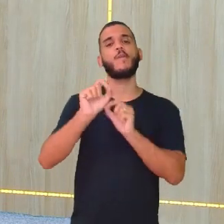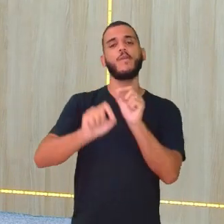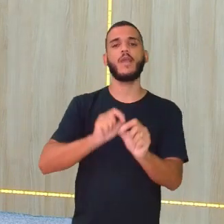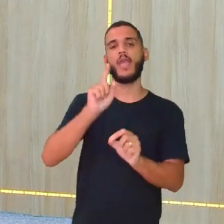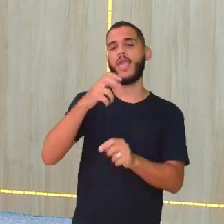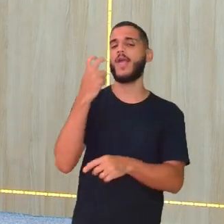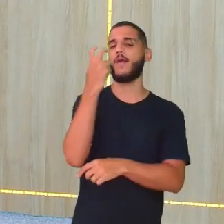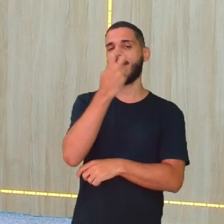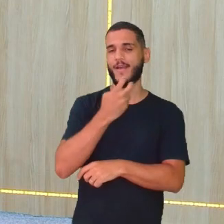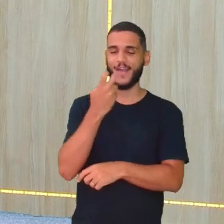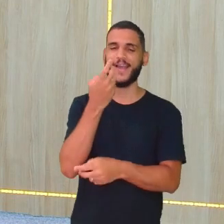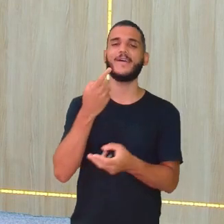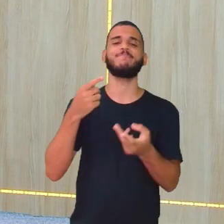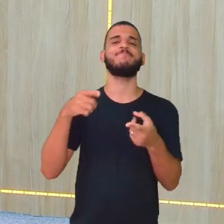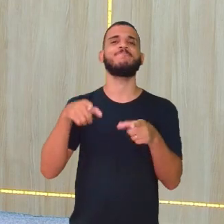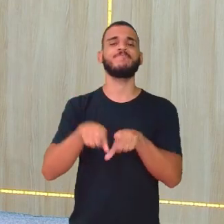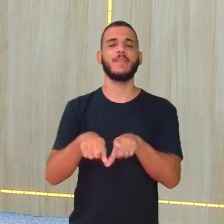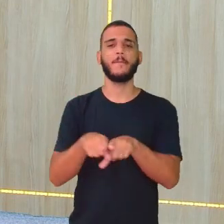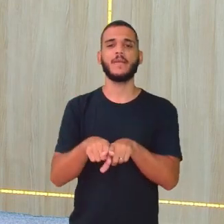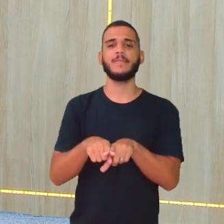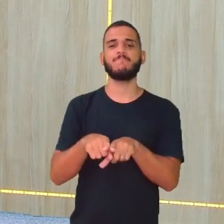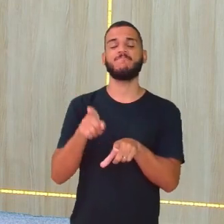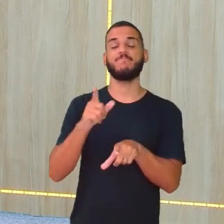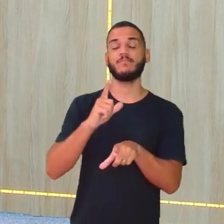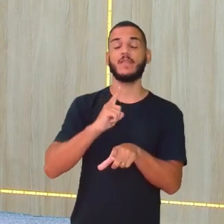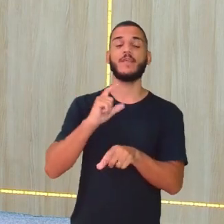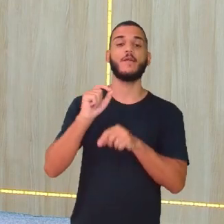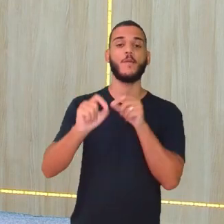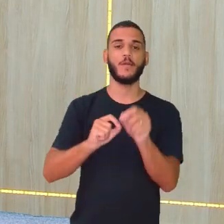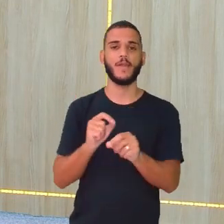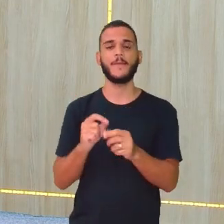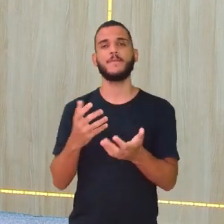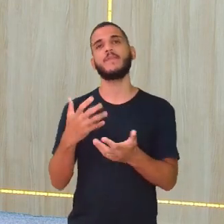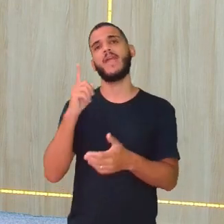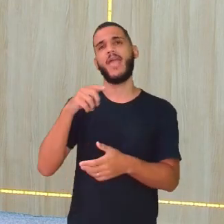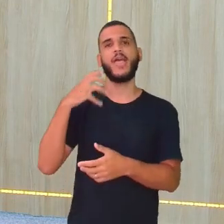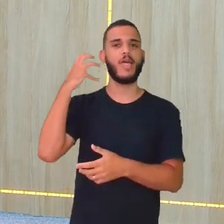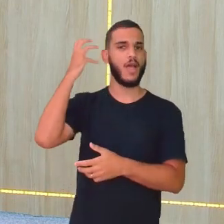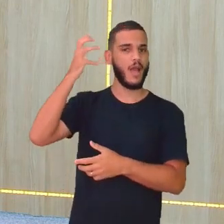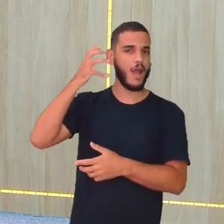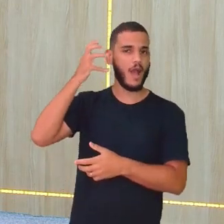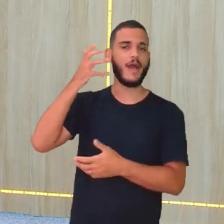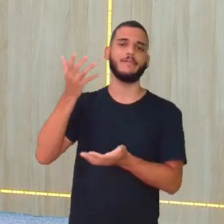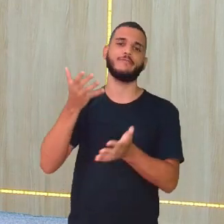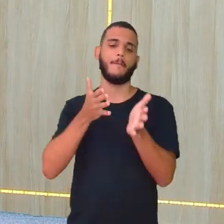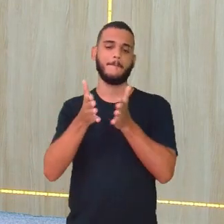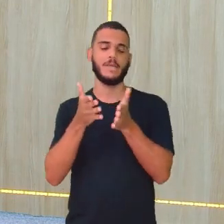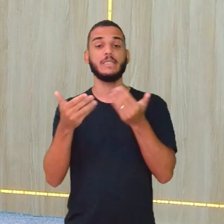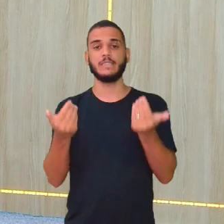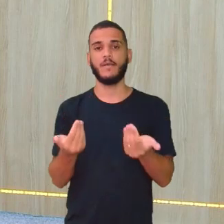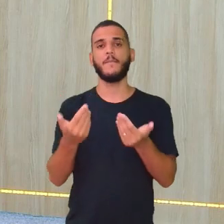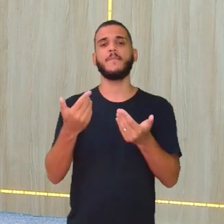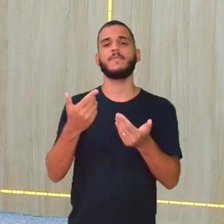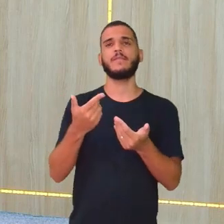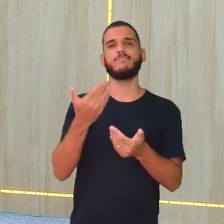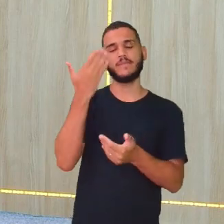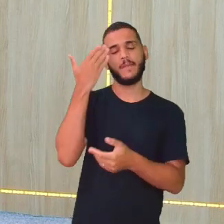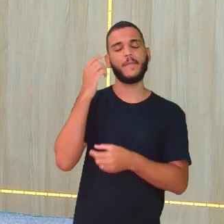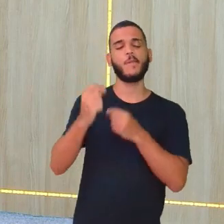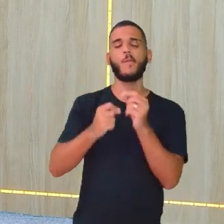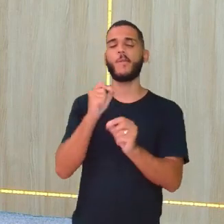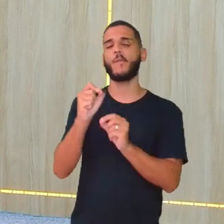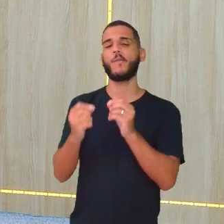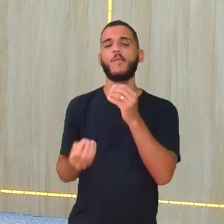gênero oral, que bebe um pouco da fonte ali do rádio, né? E eu queria saber, na verdade, como